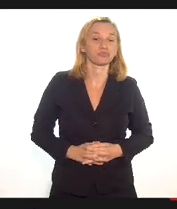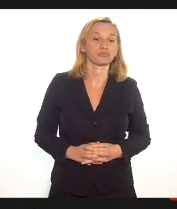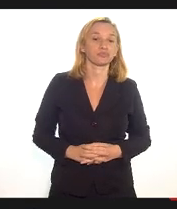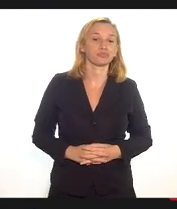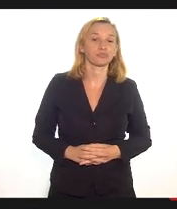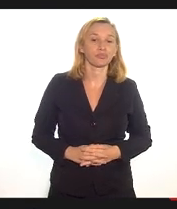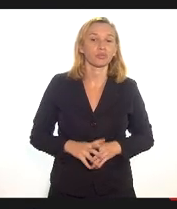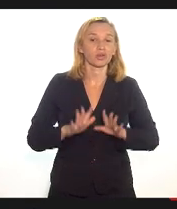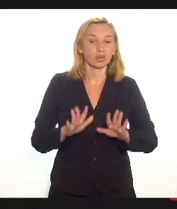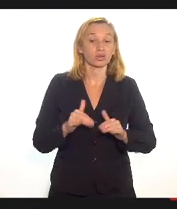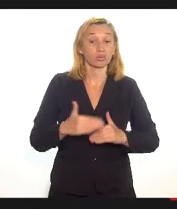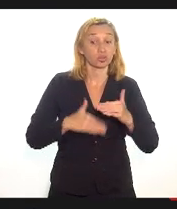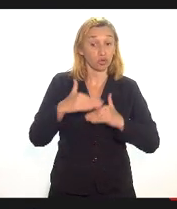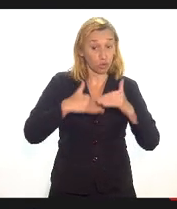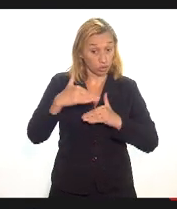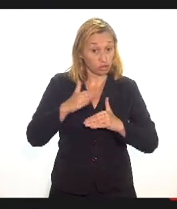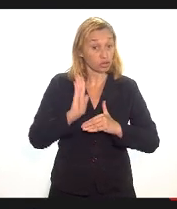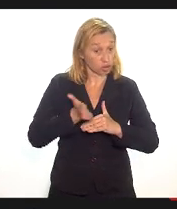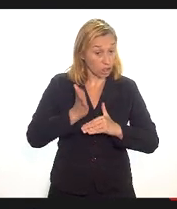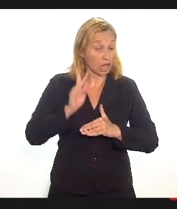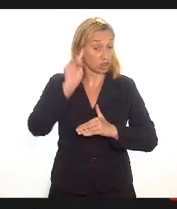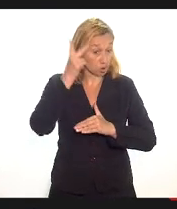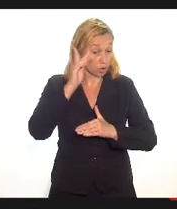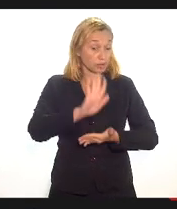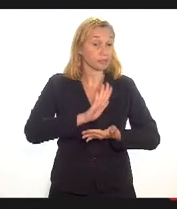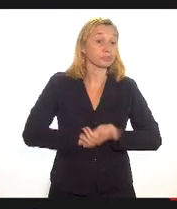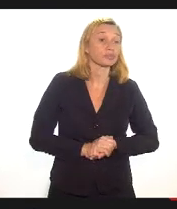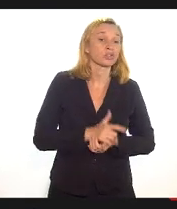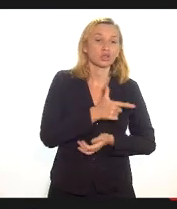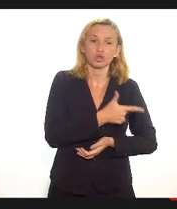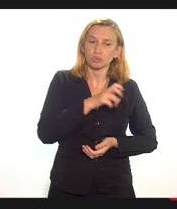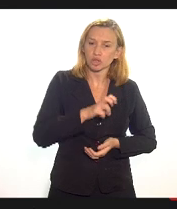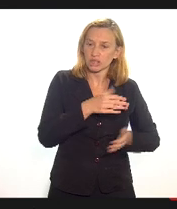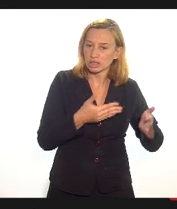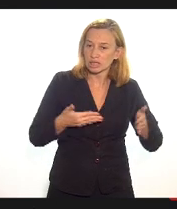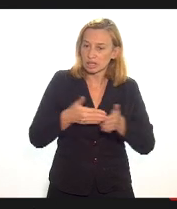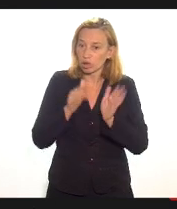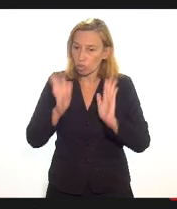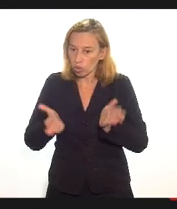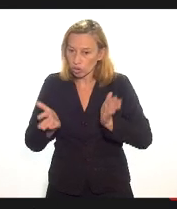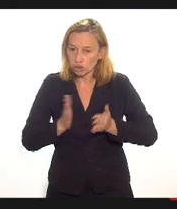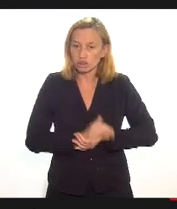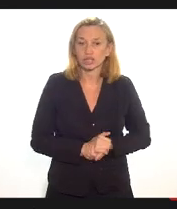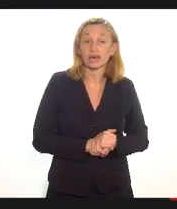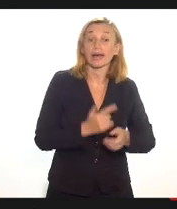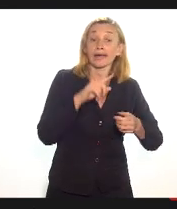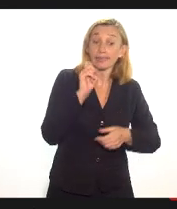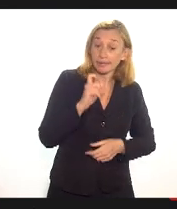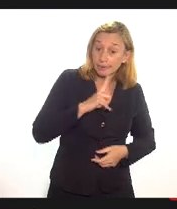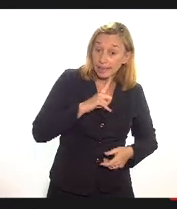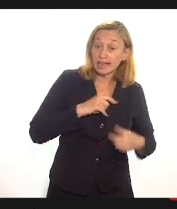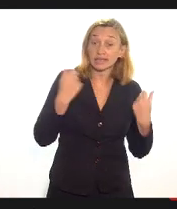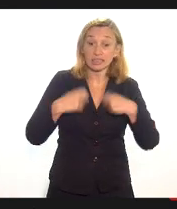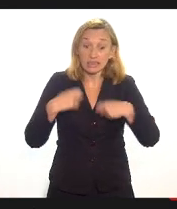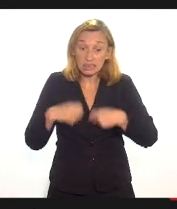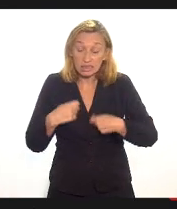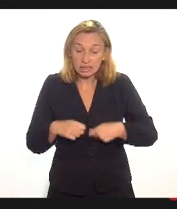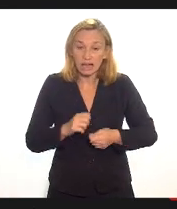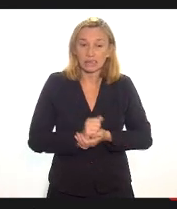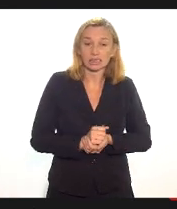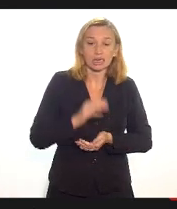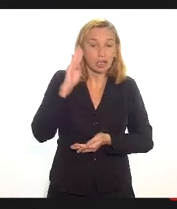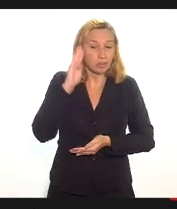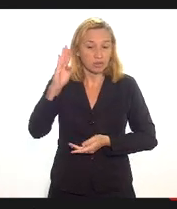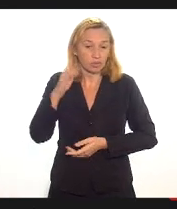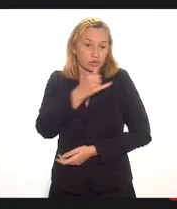e aí a gente está evoluindo, né, na história, de 2015 para cá, há essa necessidade, especialmente o Estado do